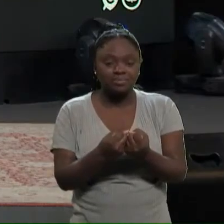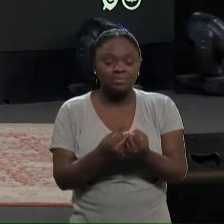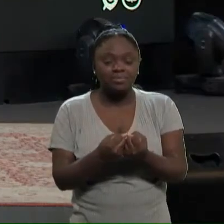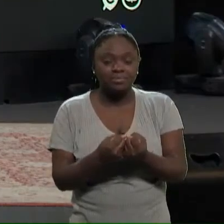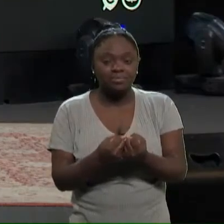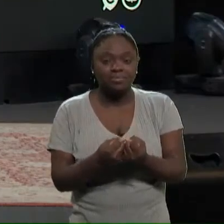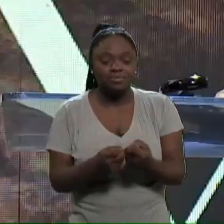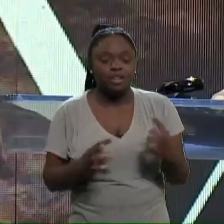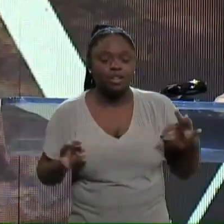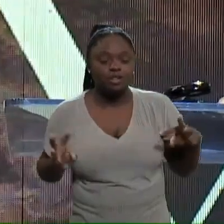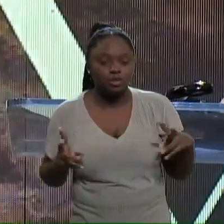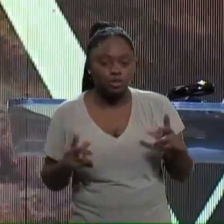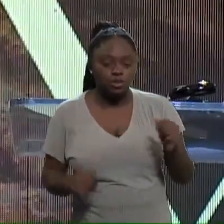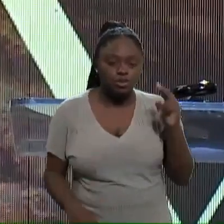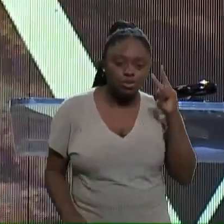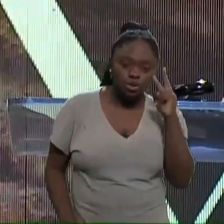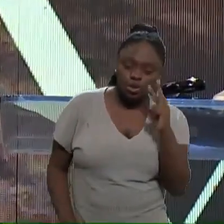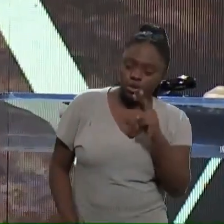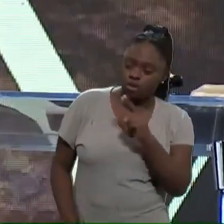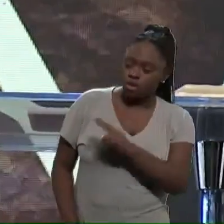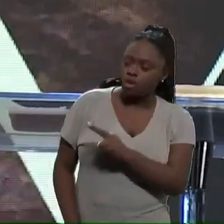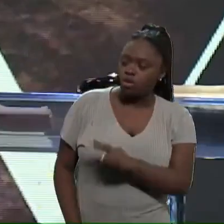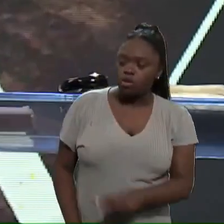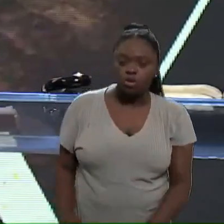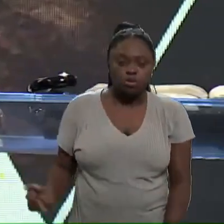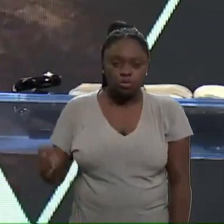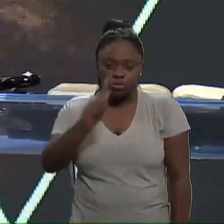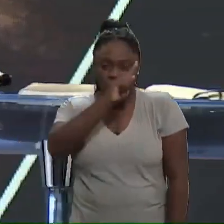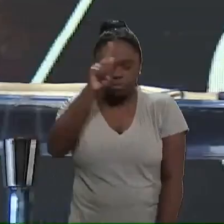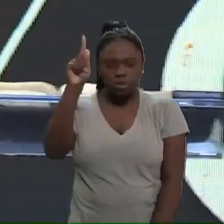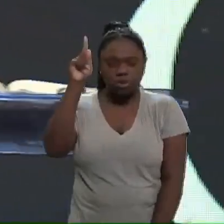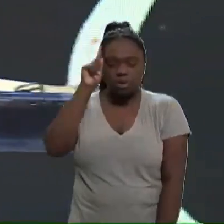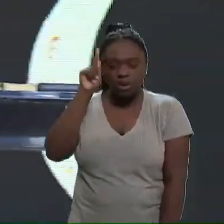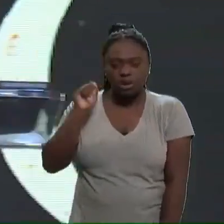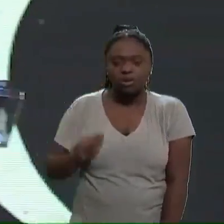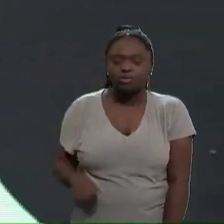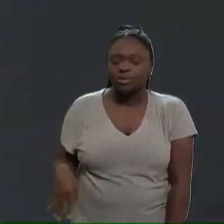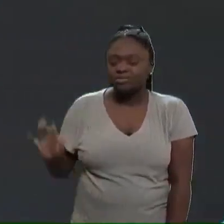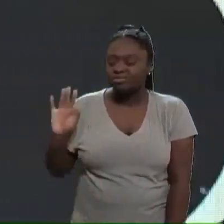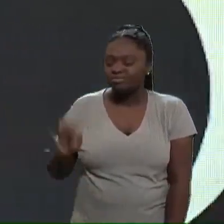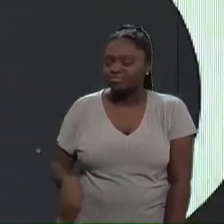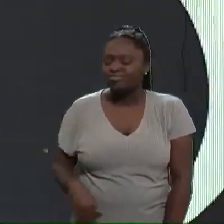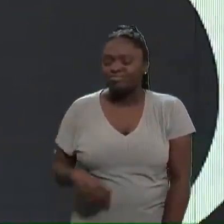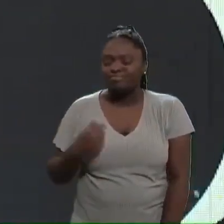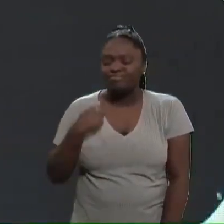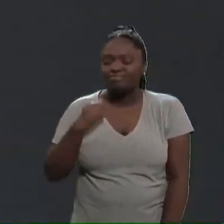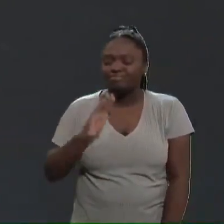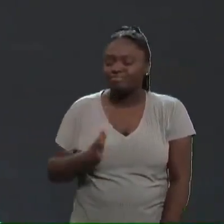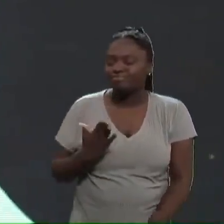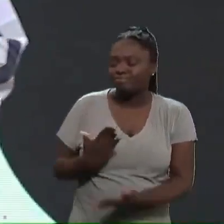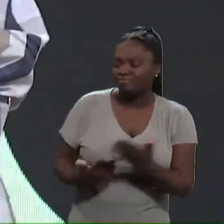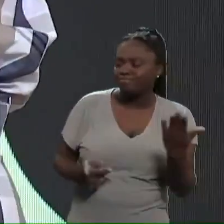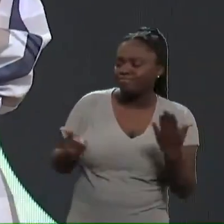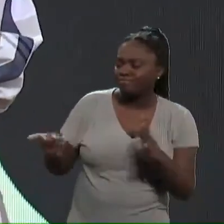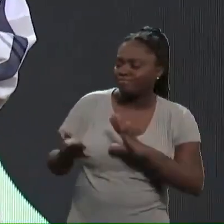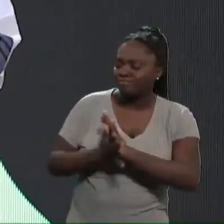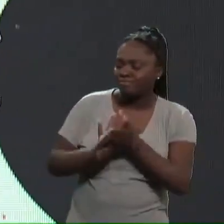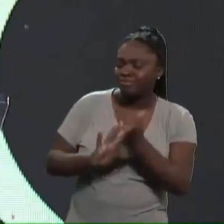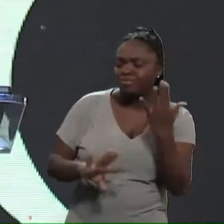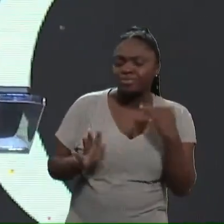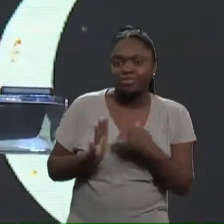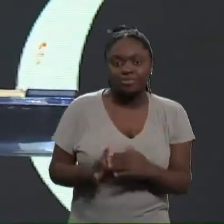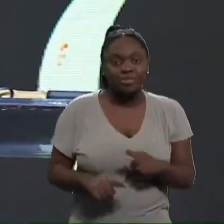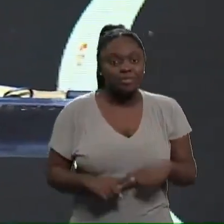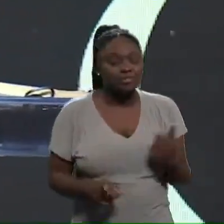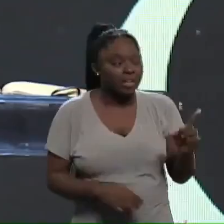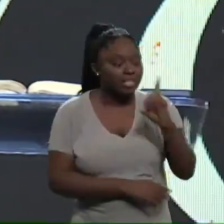Todos olham para Golias como uma derrota. Todos olham para Golias como alguém que vai acabar com tudo. Davi